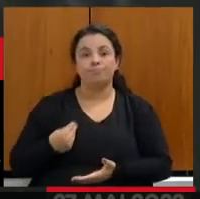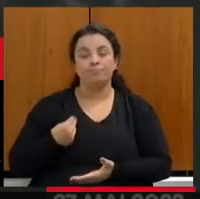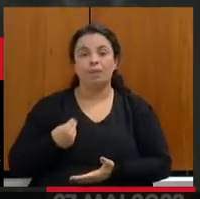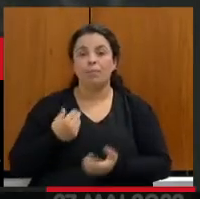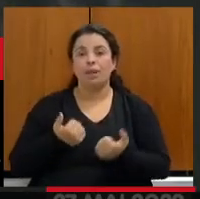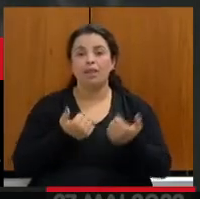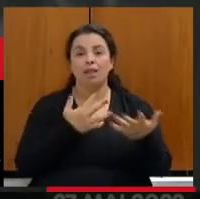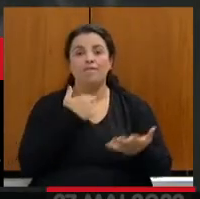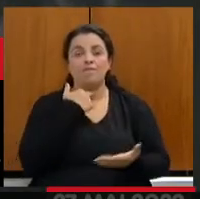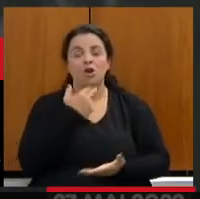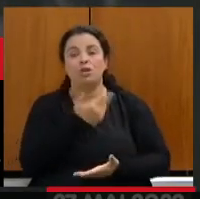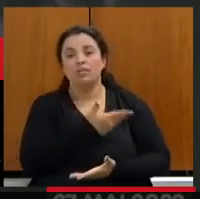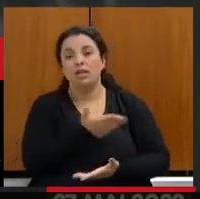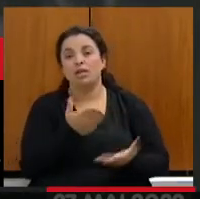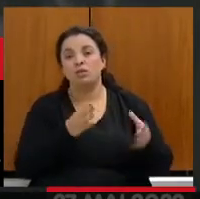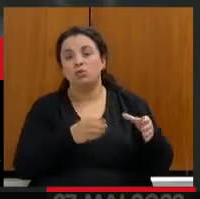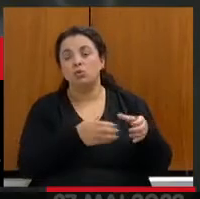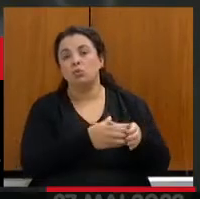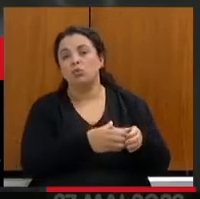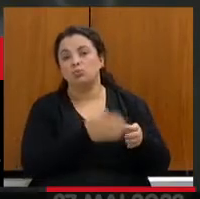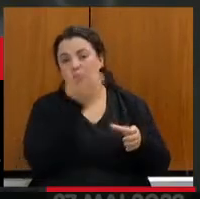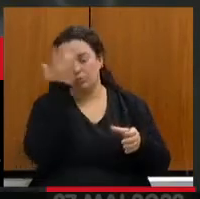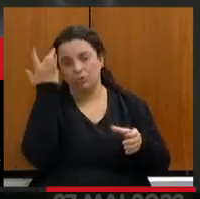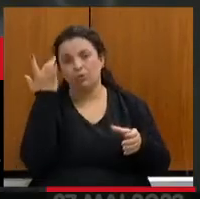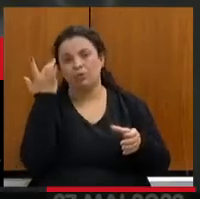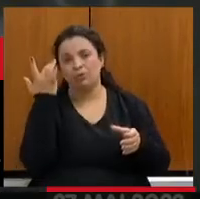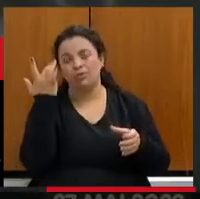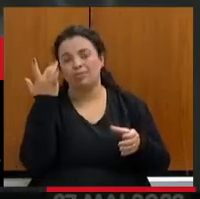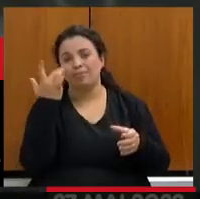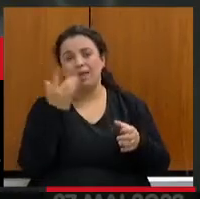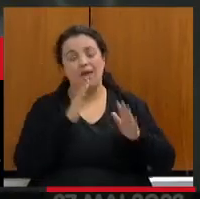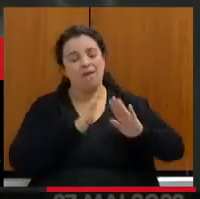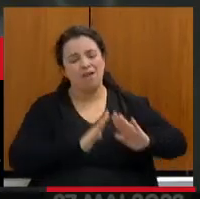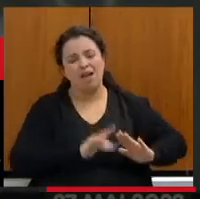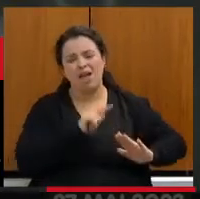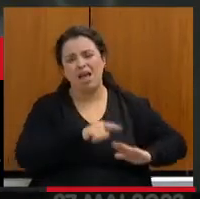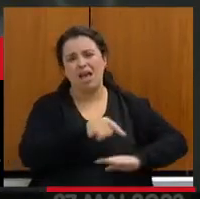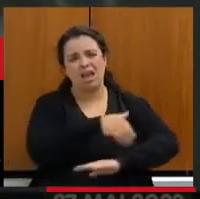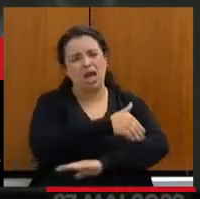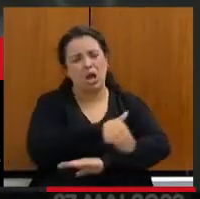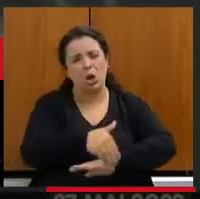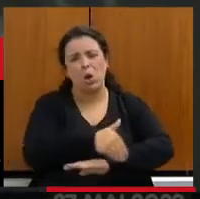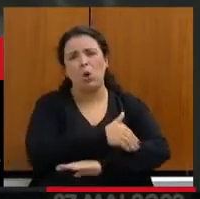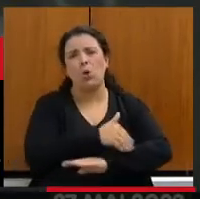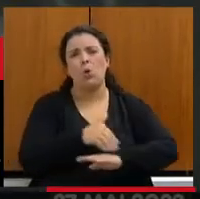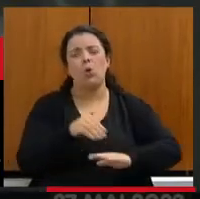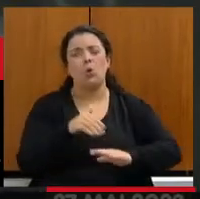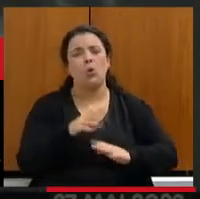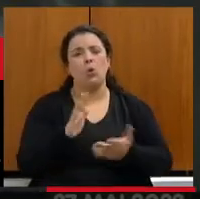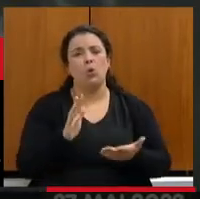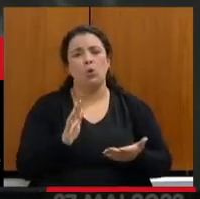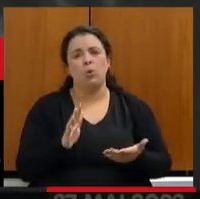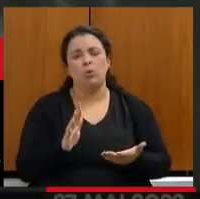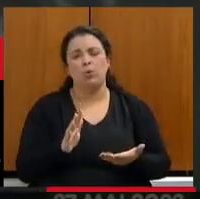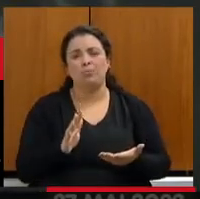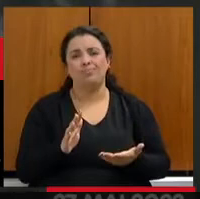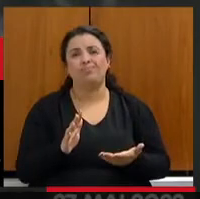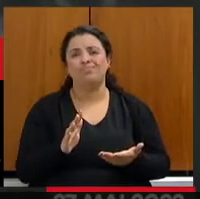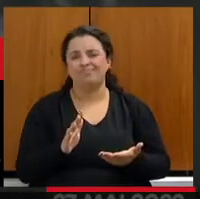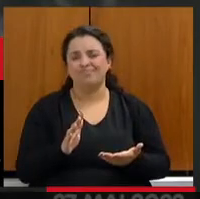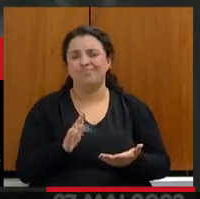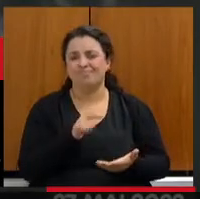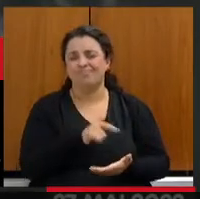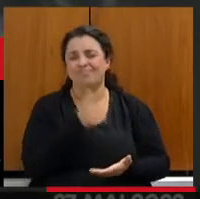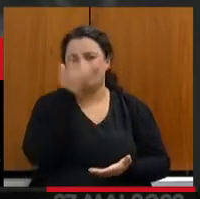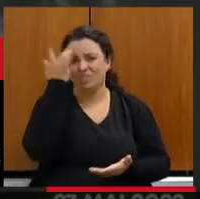essas mulheres né que vive em situação de rua as pessoas que vivem em situação de rua para dizer gente